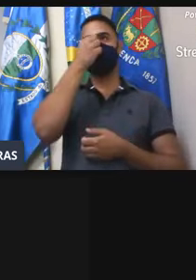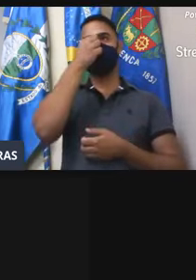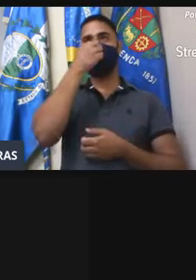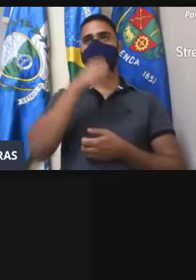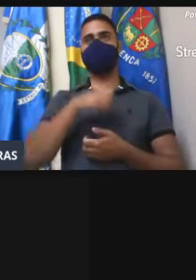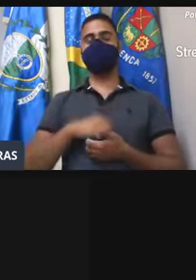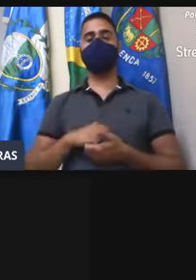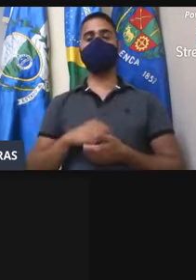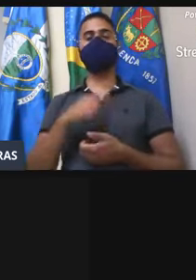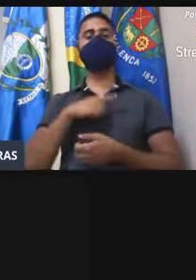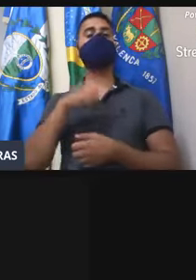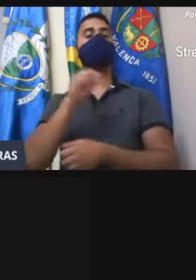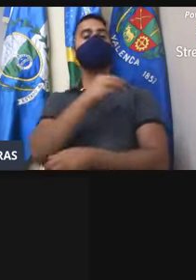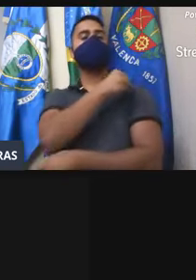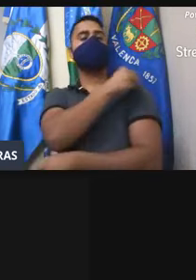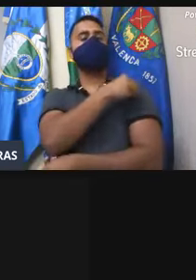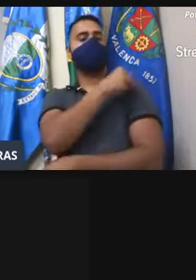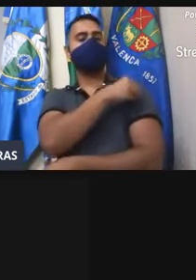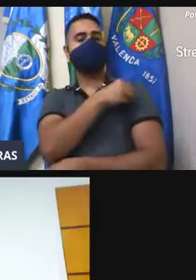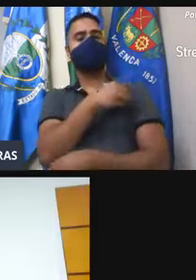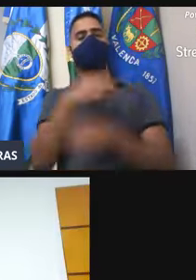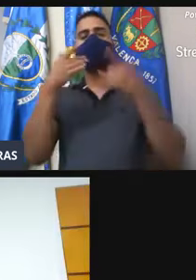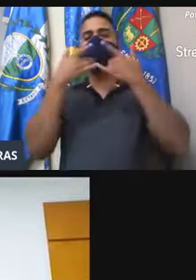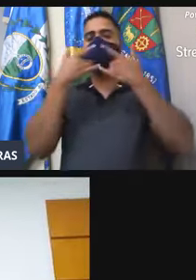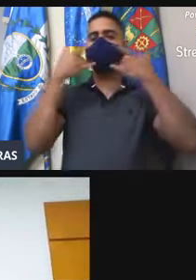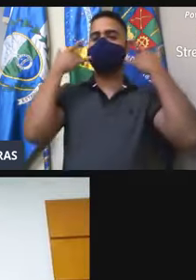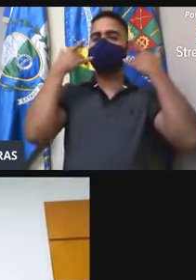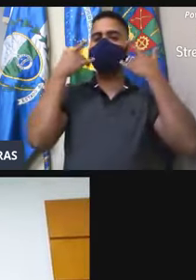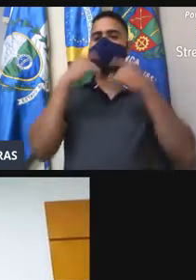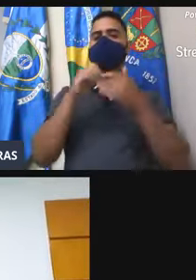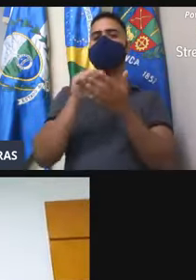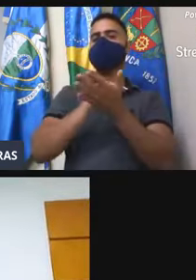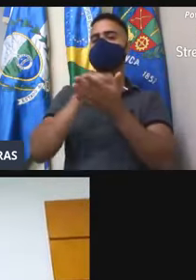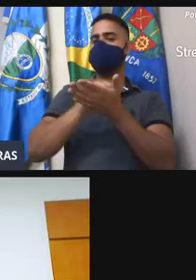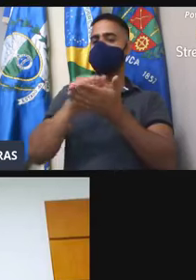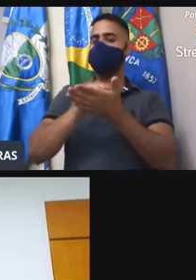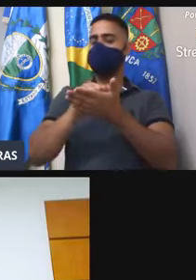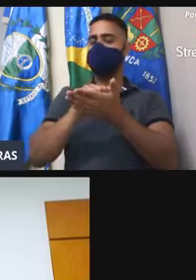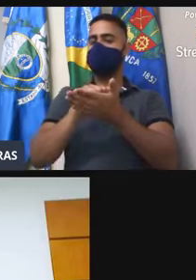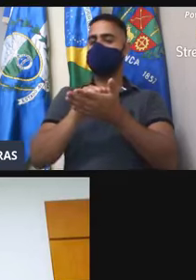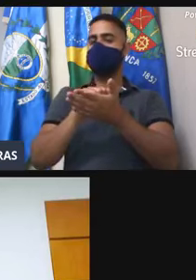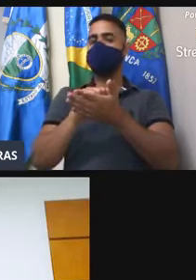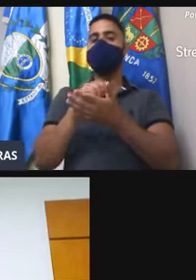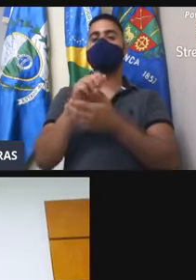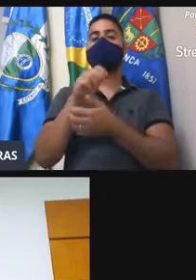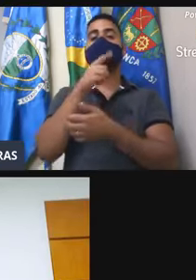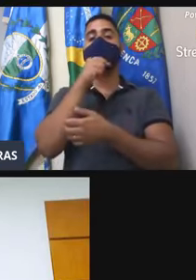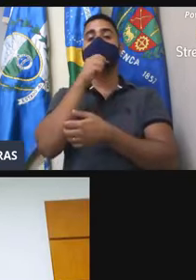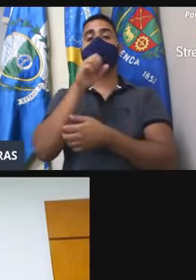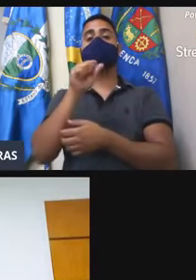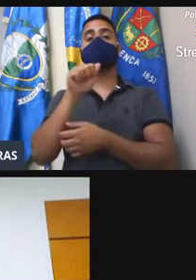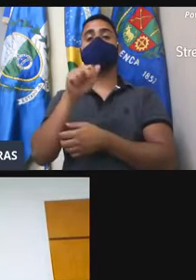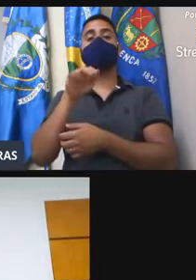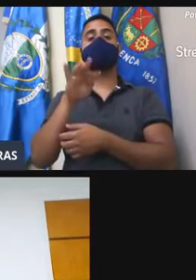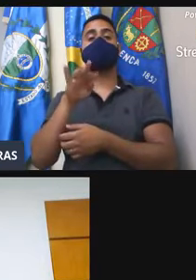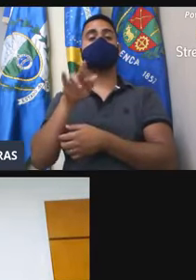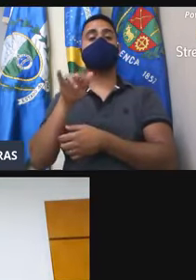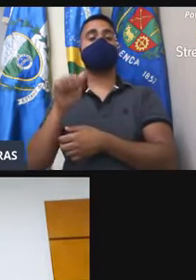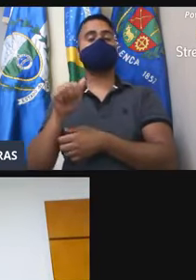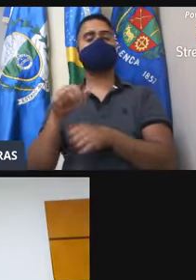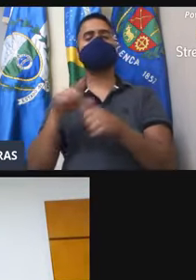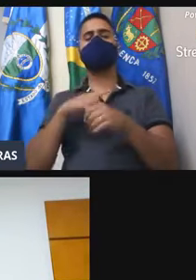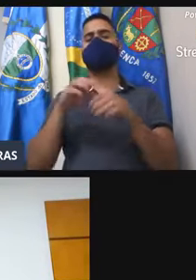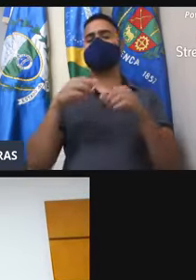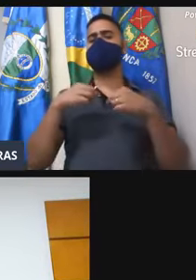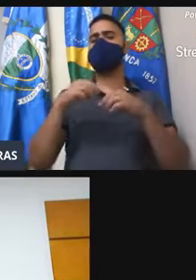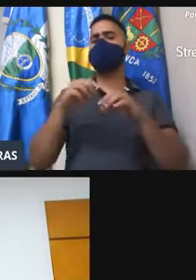tem álcool em gel, álcool líquido, máscara cirúrgica, sabão em barra, água sanitária, detergente, pano